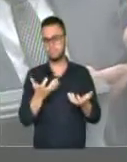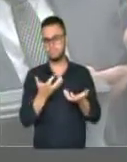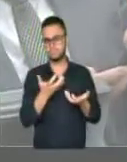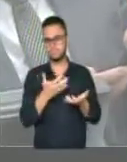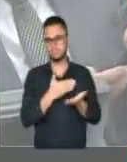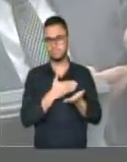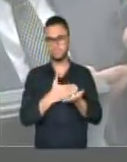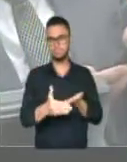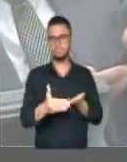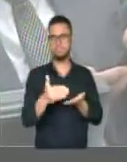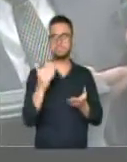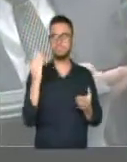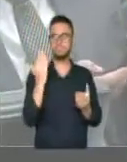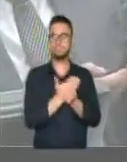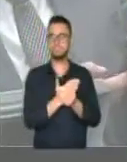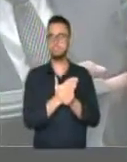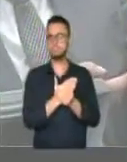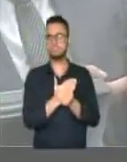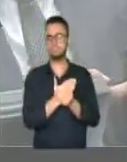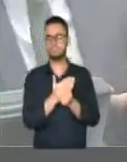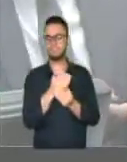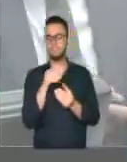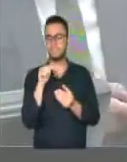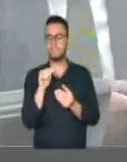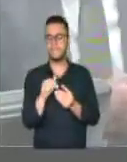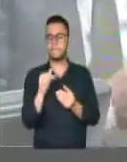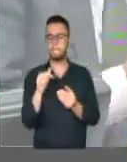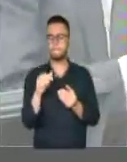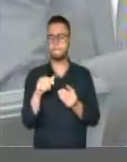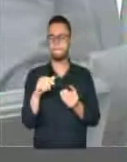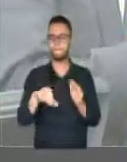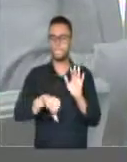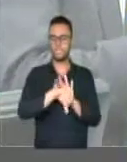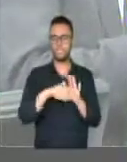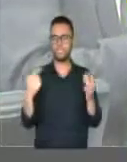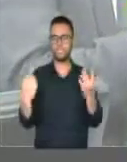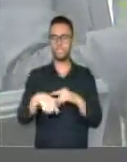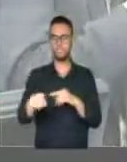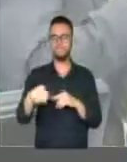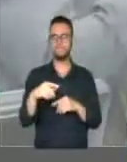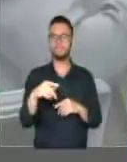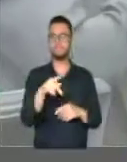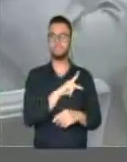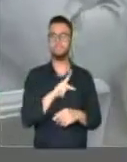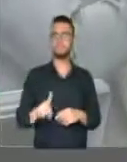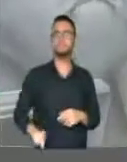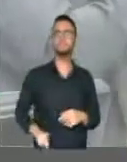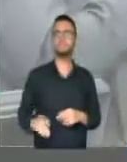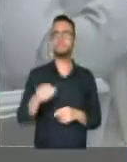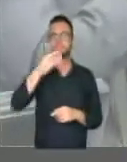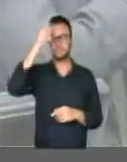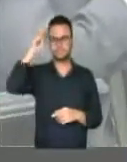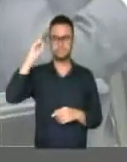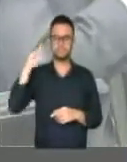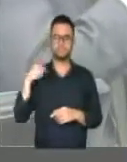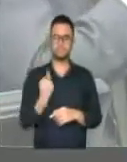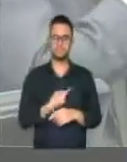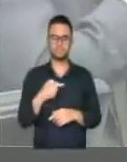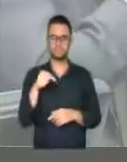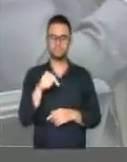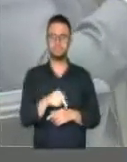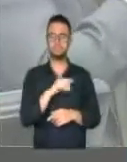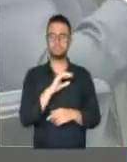de inquérito, melhor dizendo, de processo criminal contra o presidente da República, nós, na Comissão